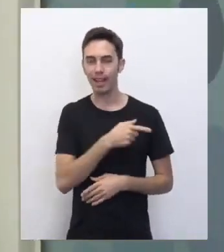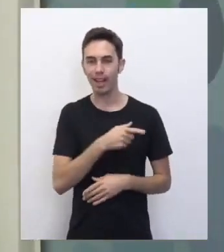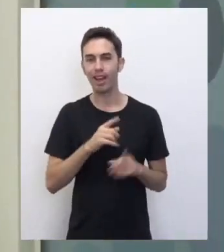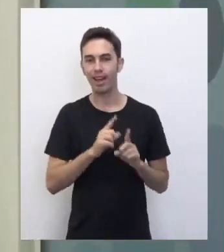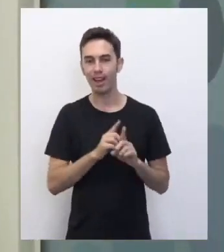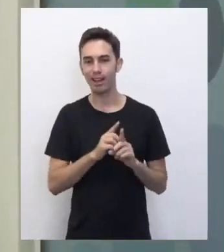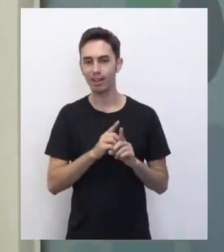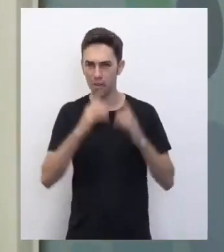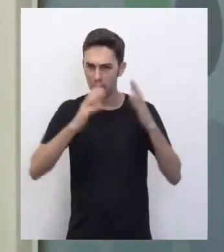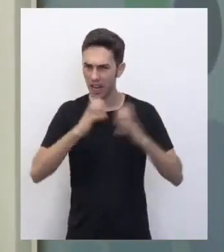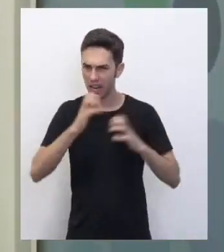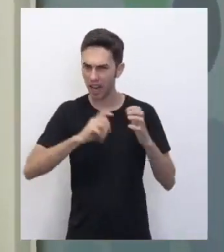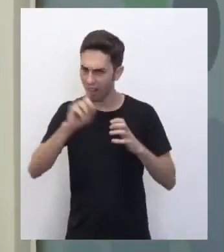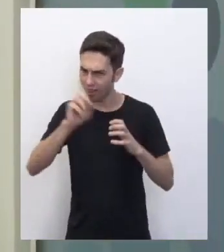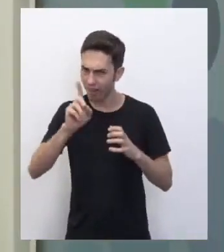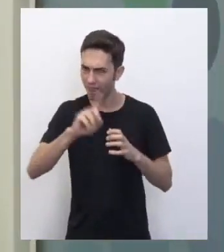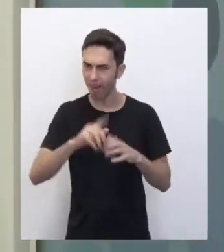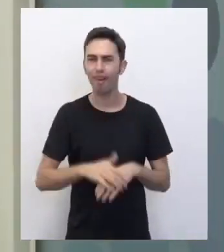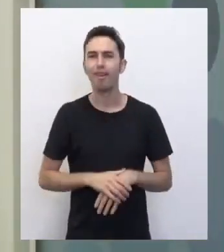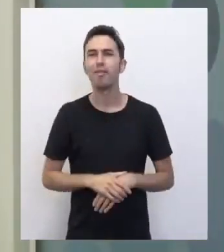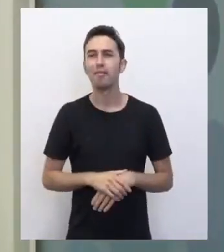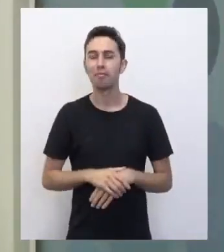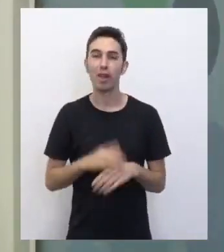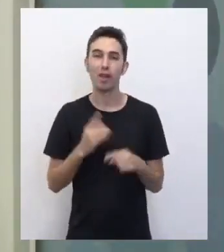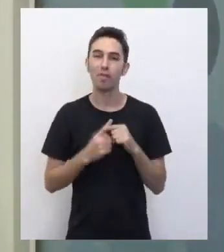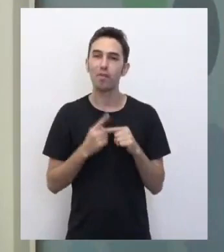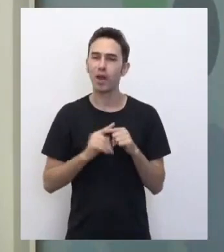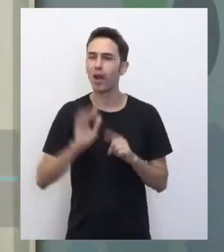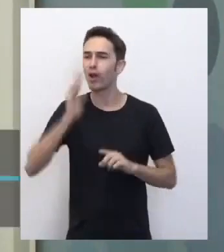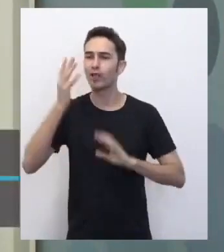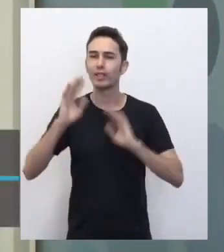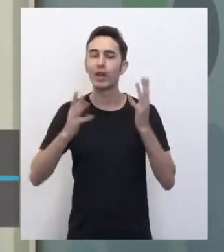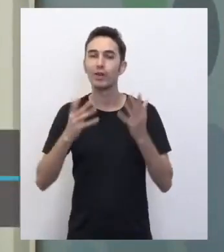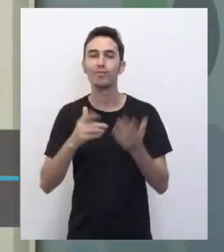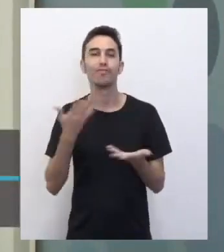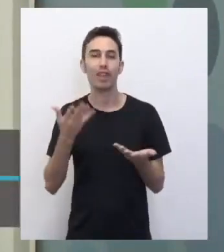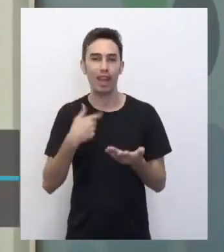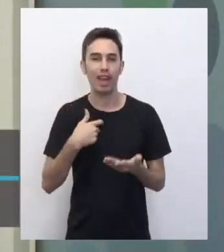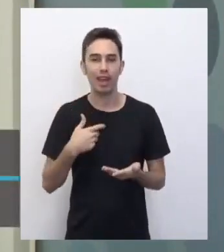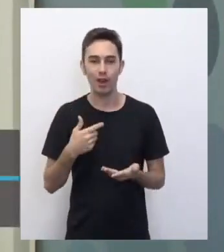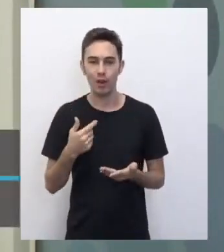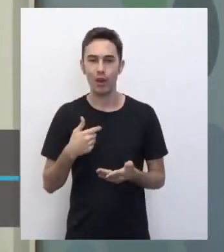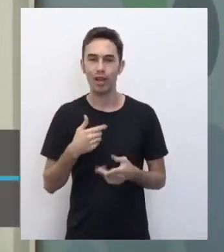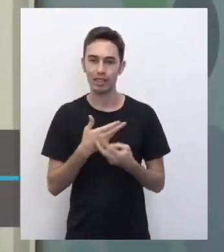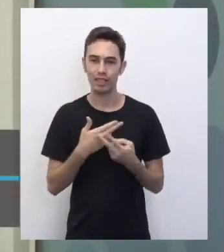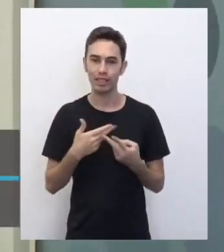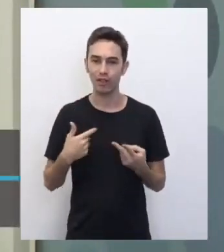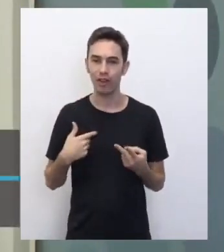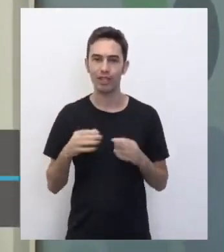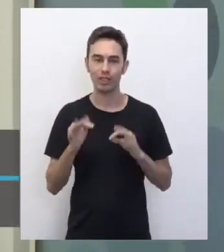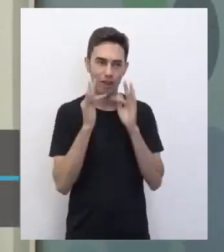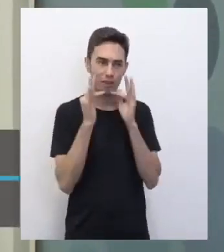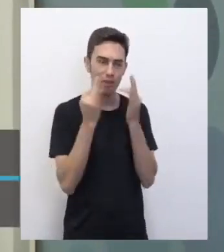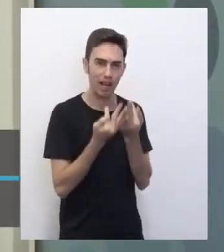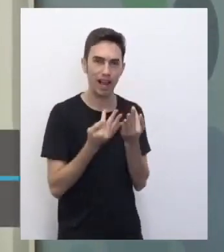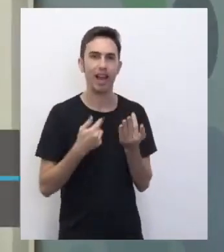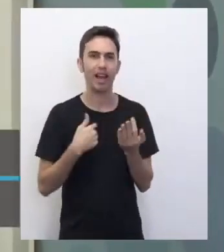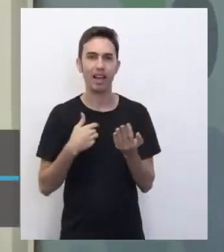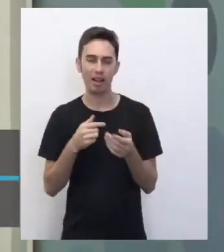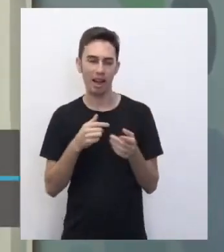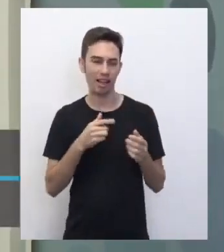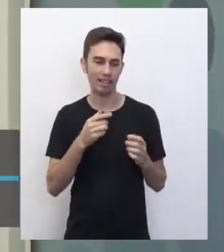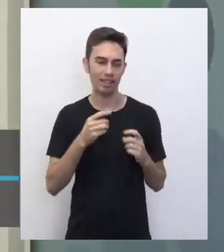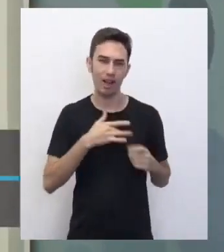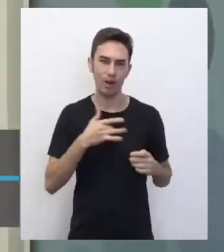gente? Porque às vezes surge esses negócios, né? Falta alguém assim, o que aconteceu? Vocês estão brigados? Né? Tem um bom tempo, eu tive algumas questões familiares, de saúde, que eu não